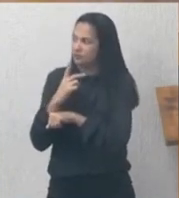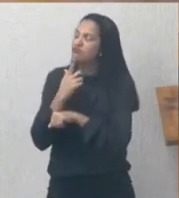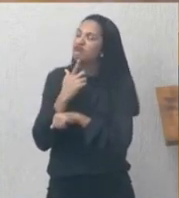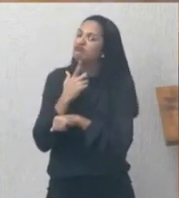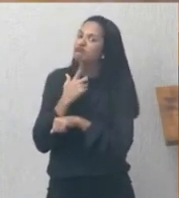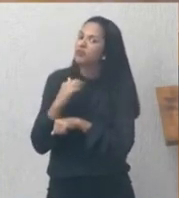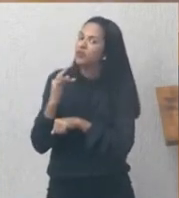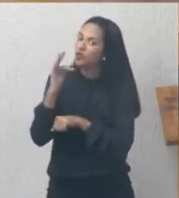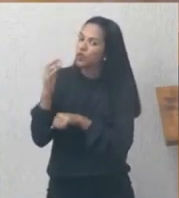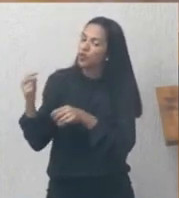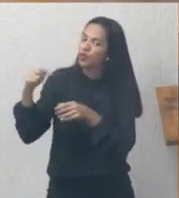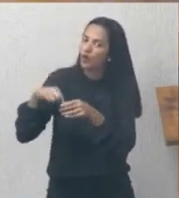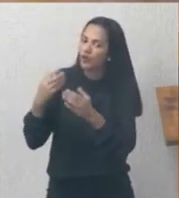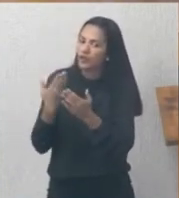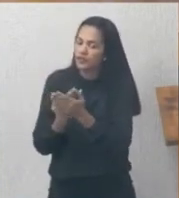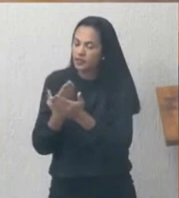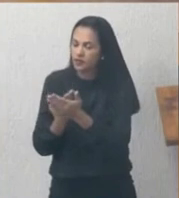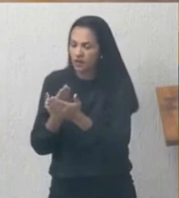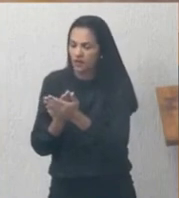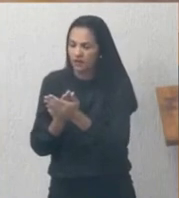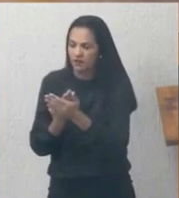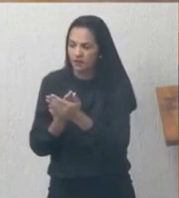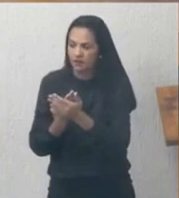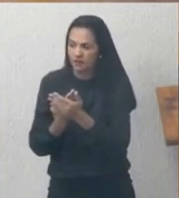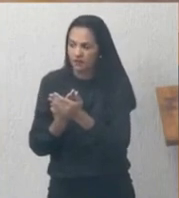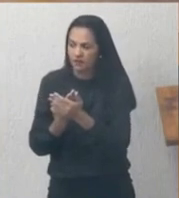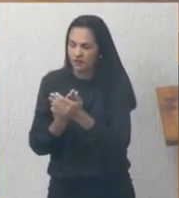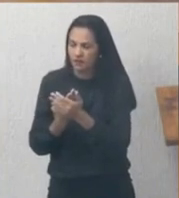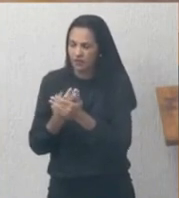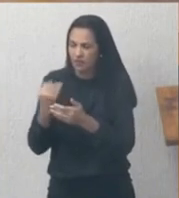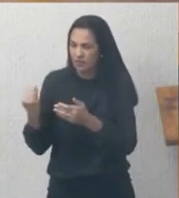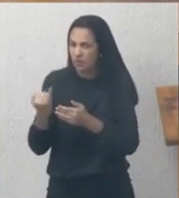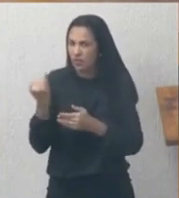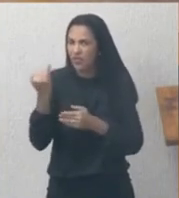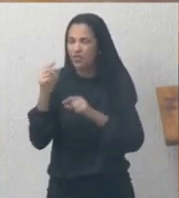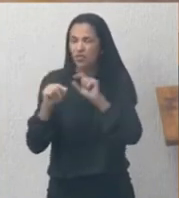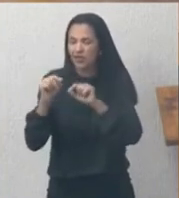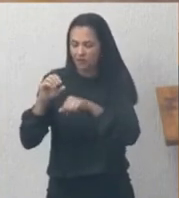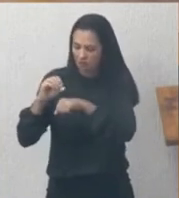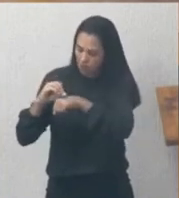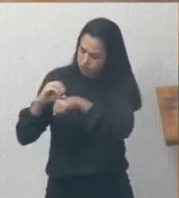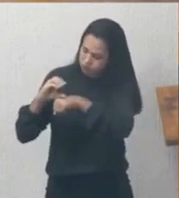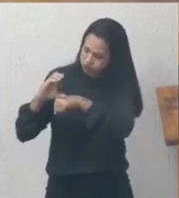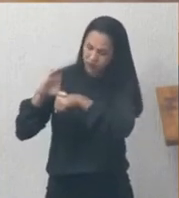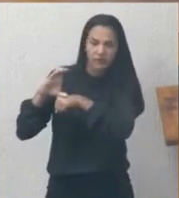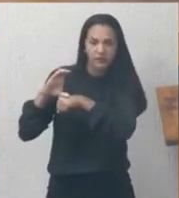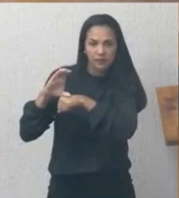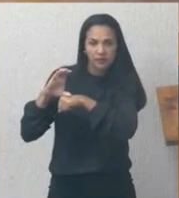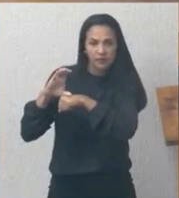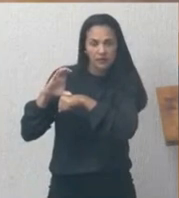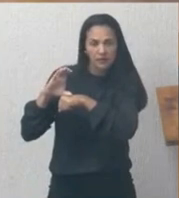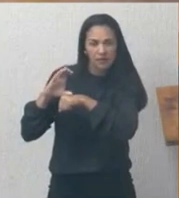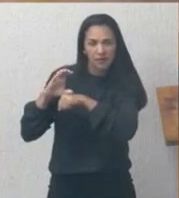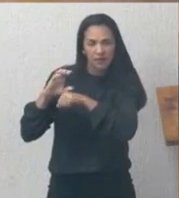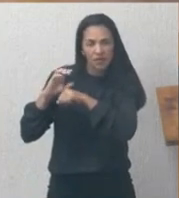novamente por eu comecei a fazer mesmo sendo antigo porque eu acho que é de extrema importância a gente ter o conhecimento porque sabe o que acontece a gente vai ficar